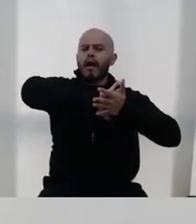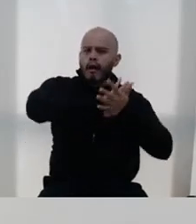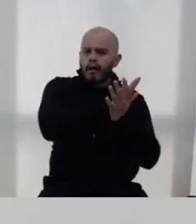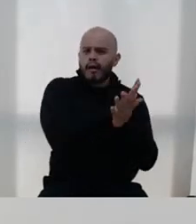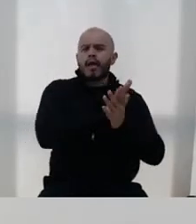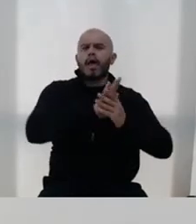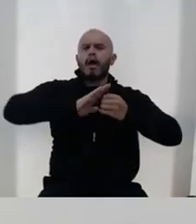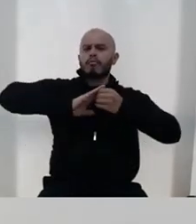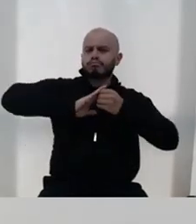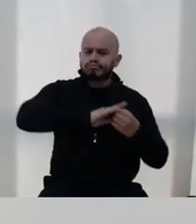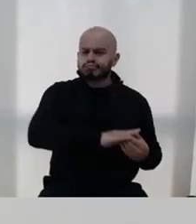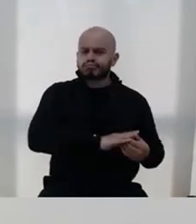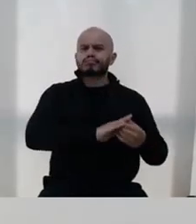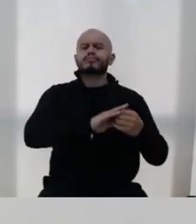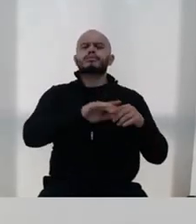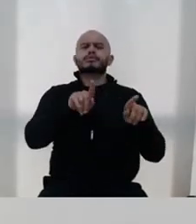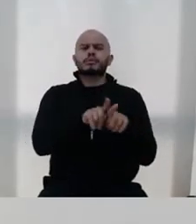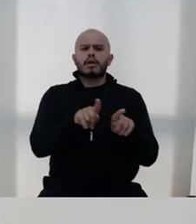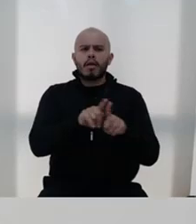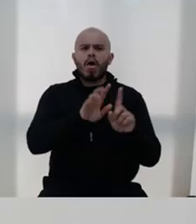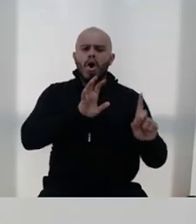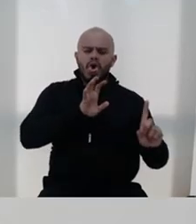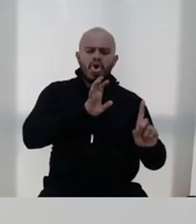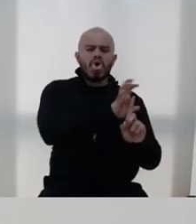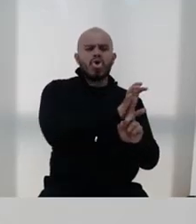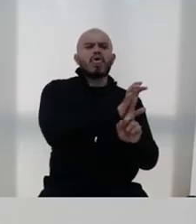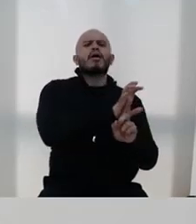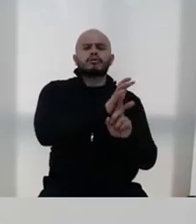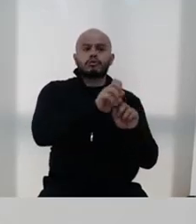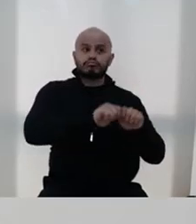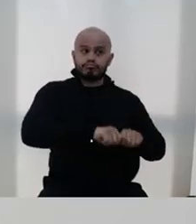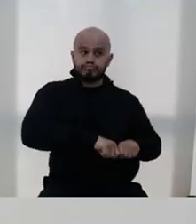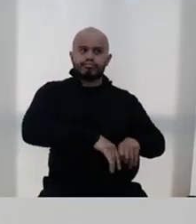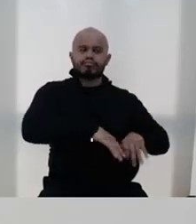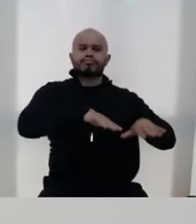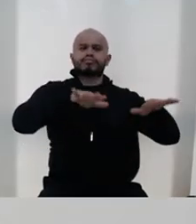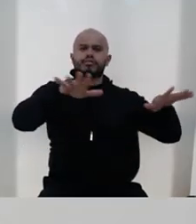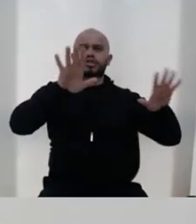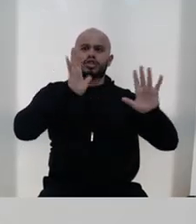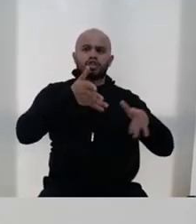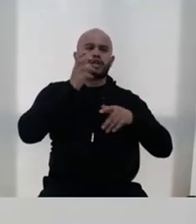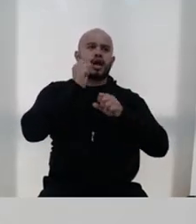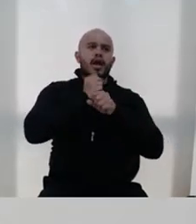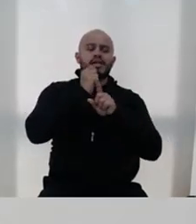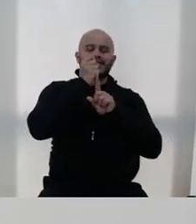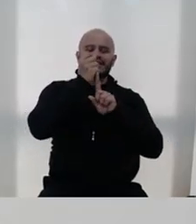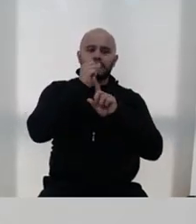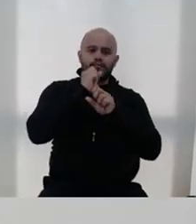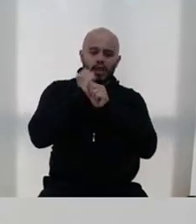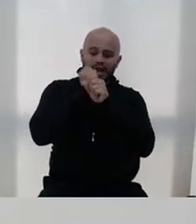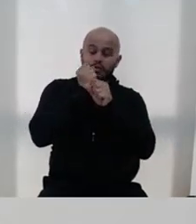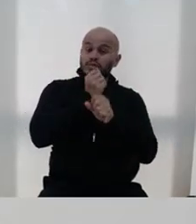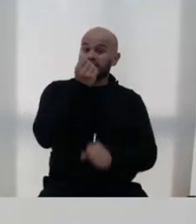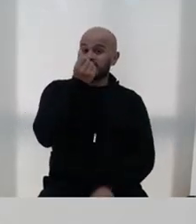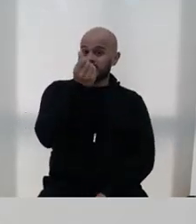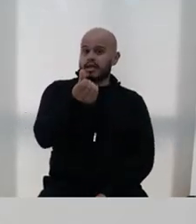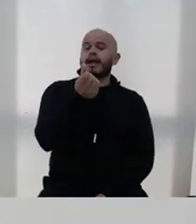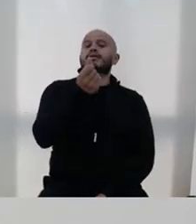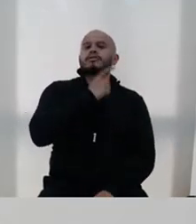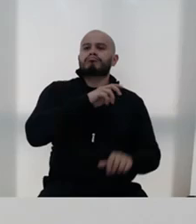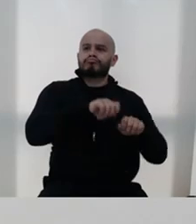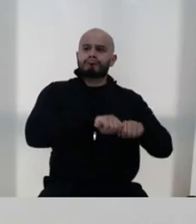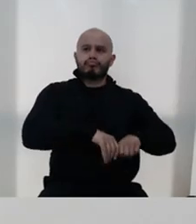no bojo da política que existe dentro da instituição, marcando os 6 anos da existência dessa política. Então, houve o lançamento dessa cartilha.